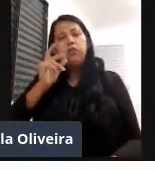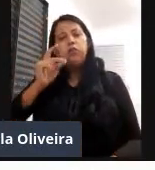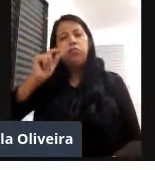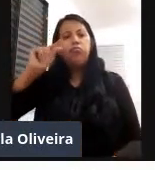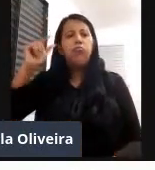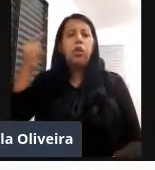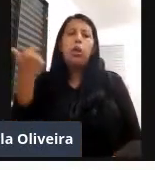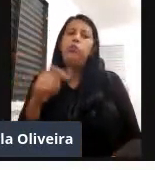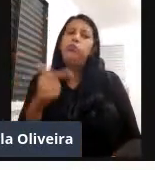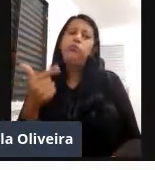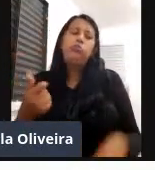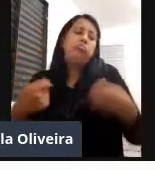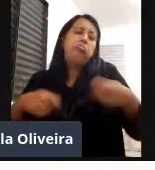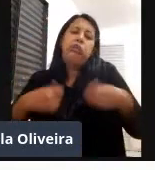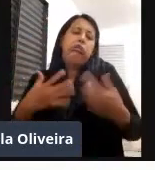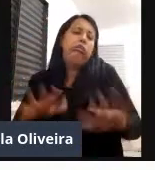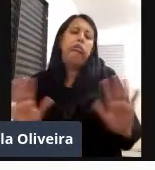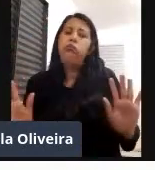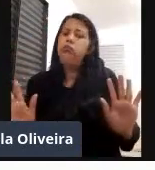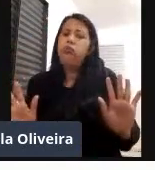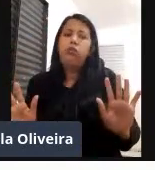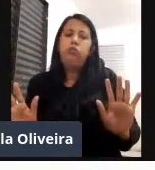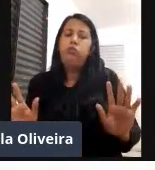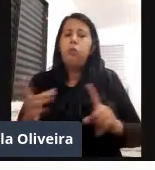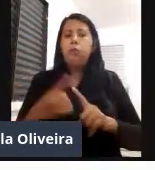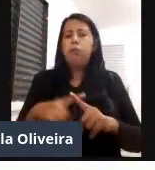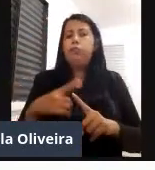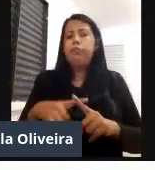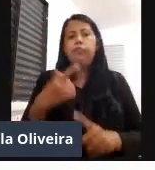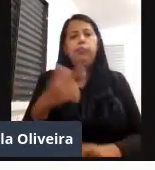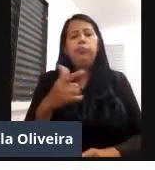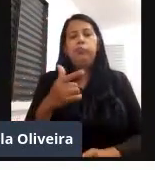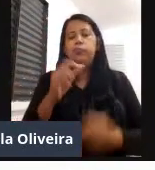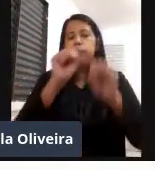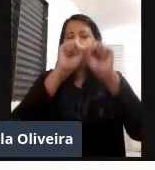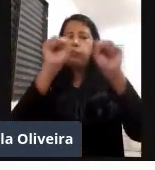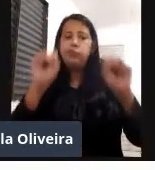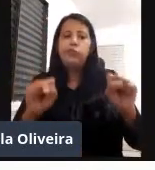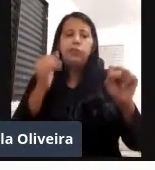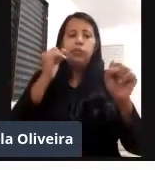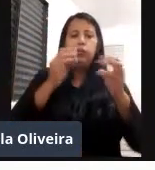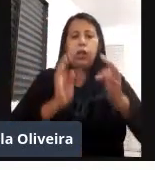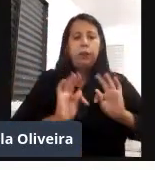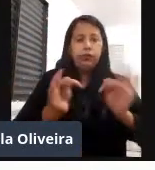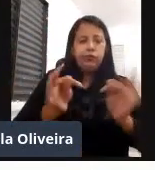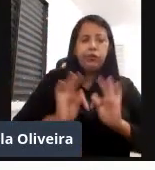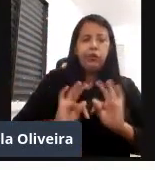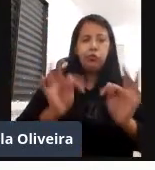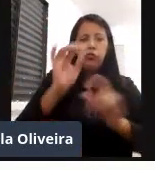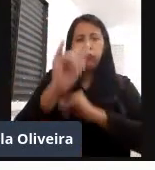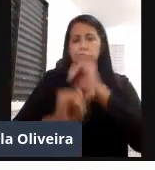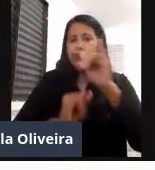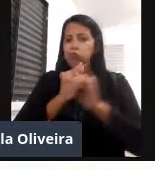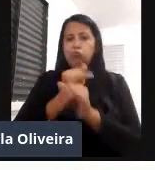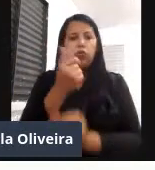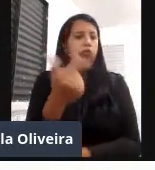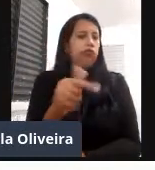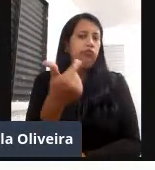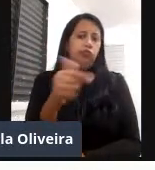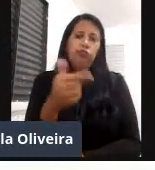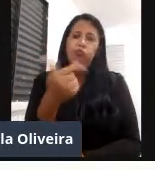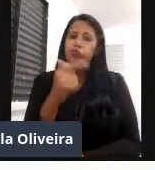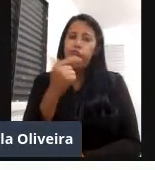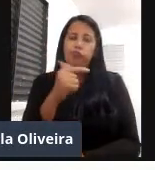por conta que não tinha tanta essa explosão, os sistemas de tecnologia, a internet ainda não tinha sido desenvolvido